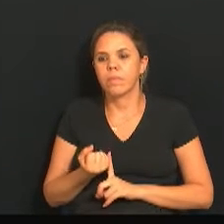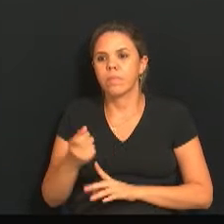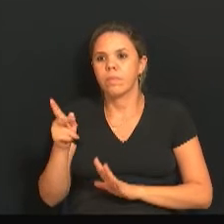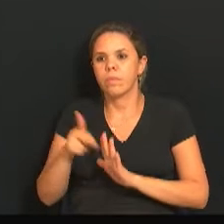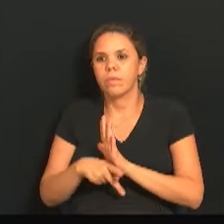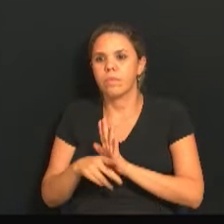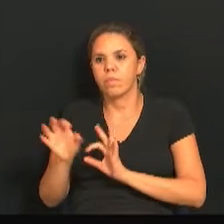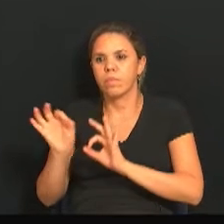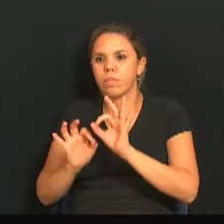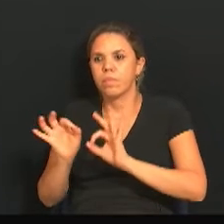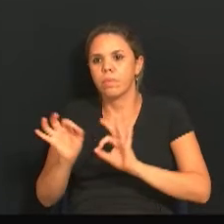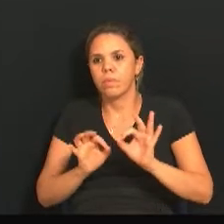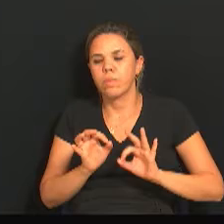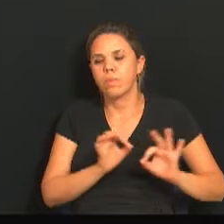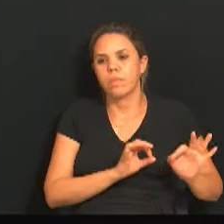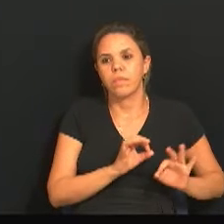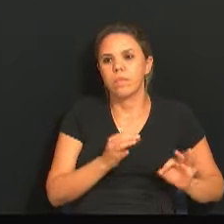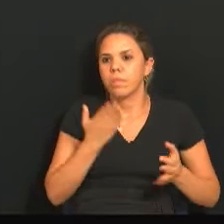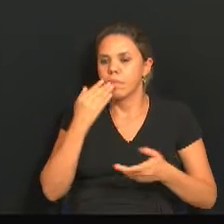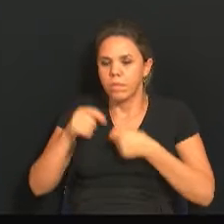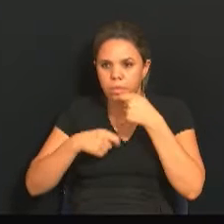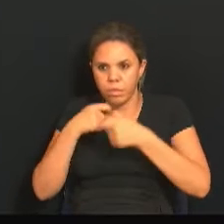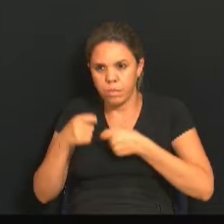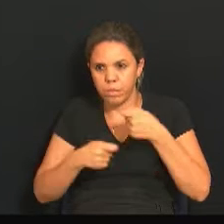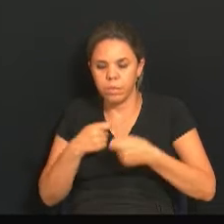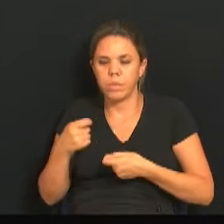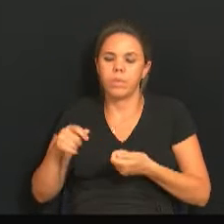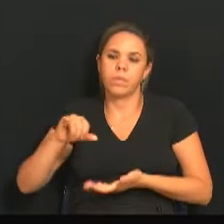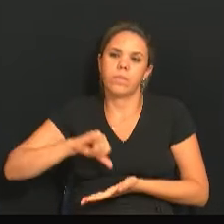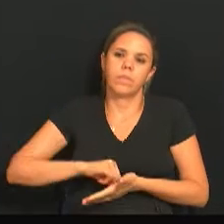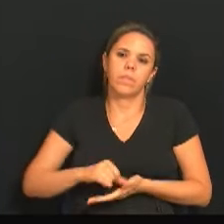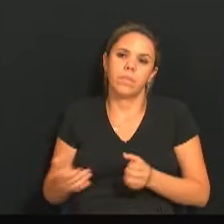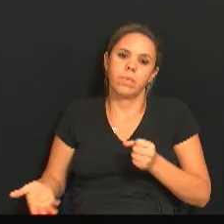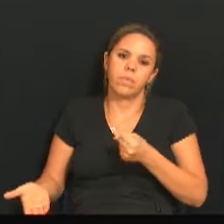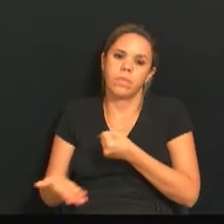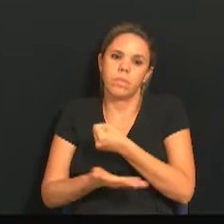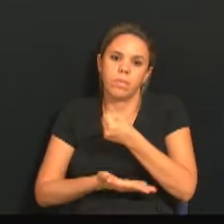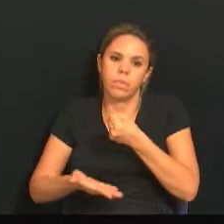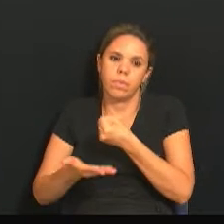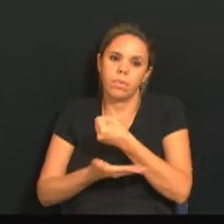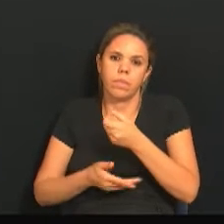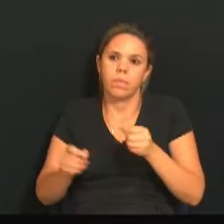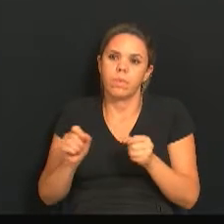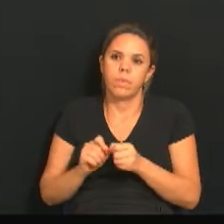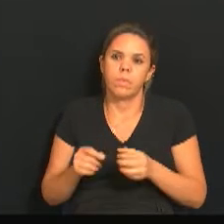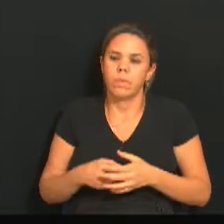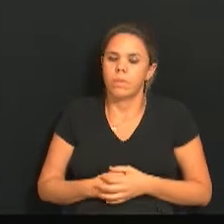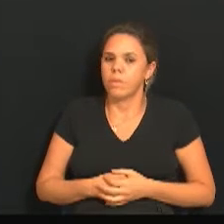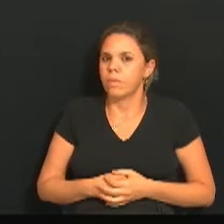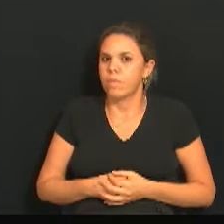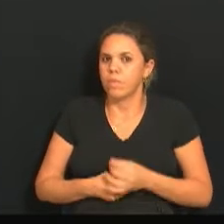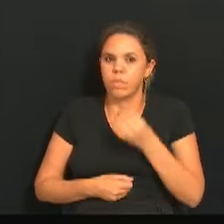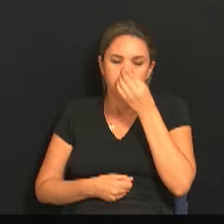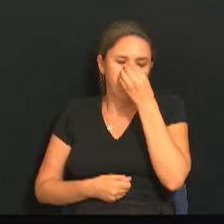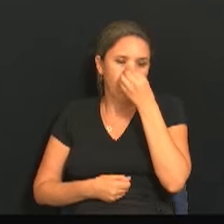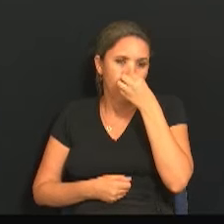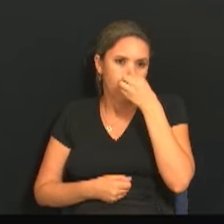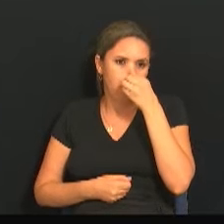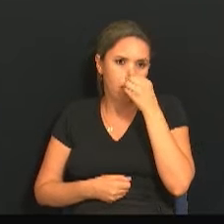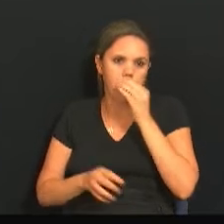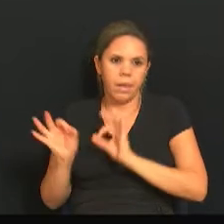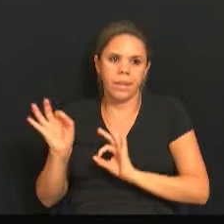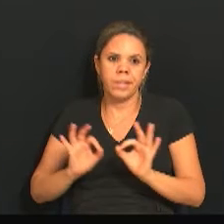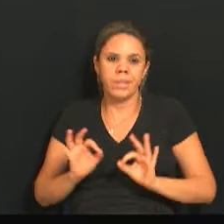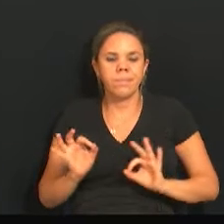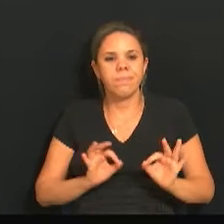organizar a alimentação no centro. Isso é o mínimo que tem que se fazer, né? Que é dar uma organizada